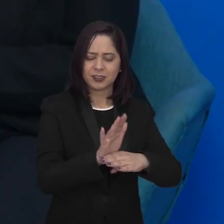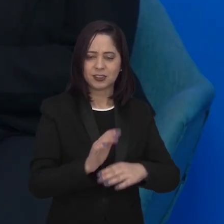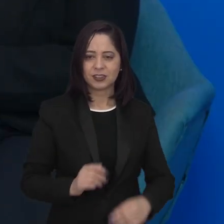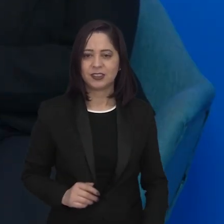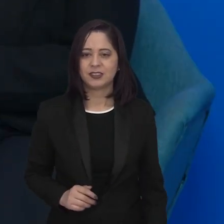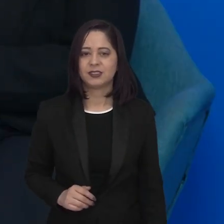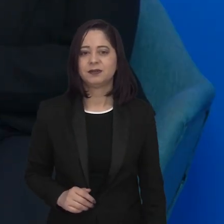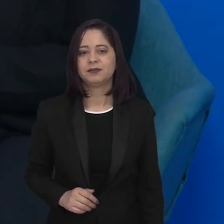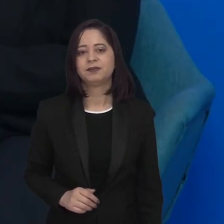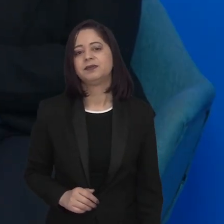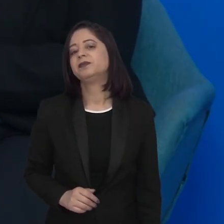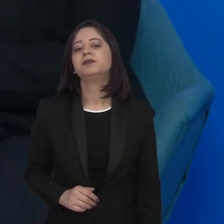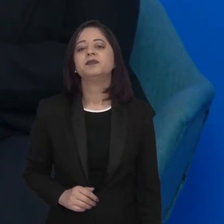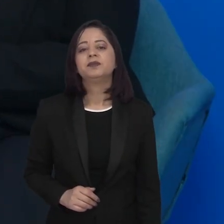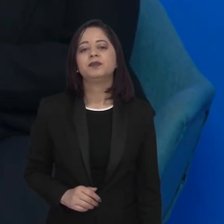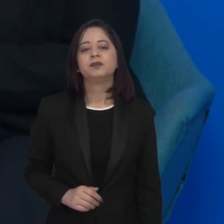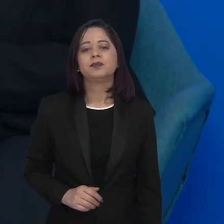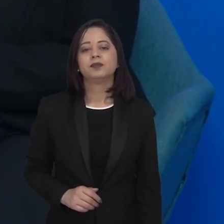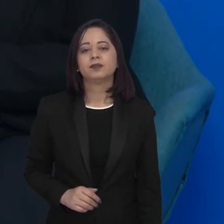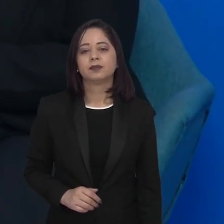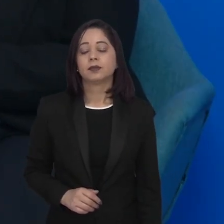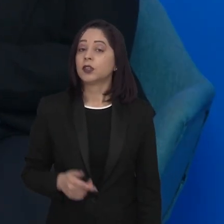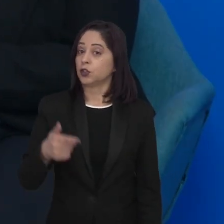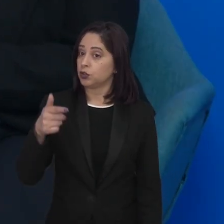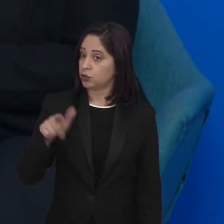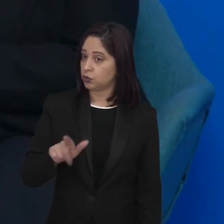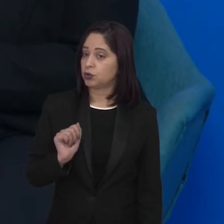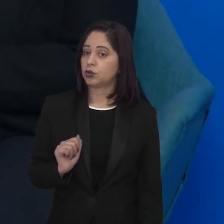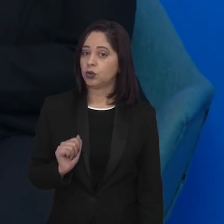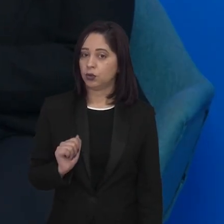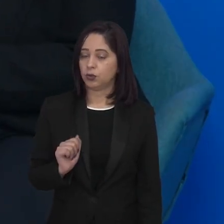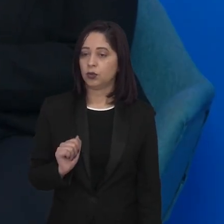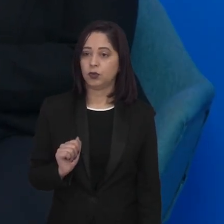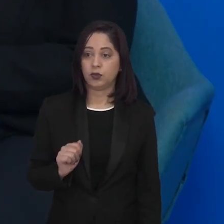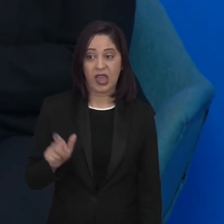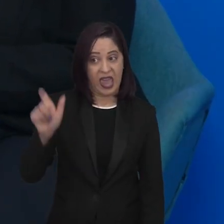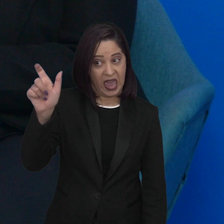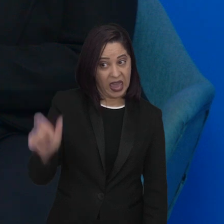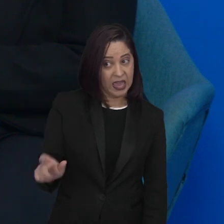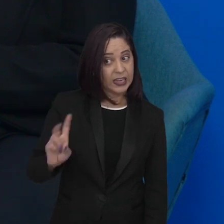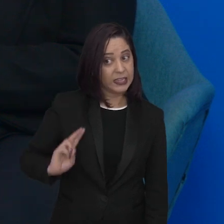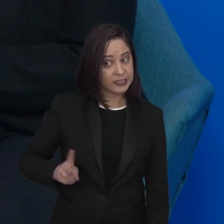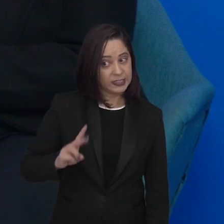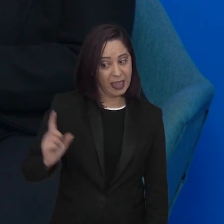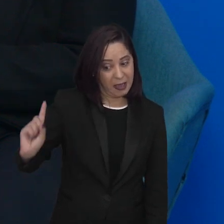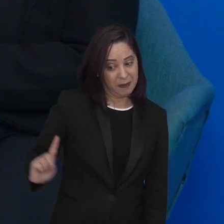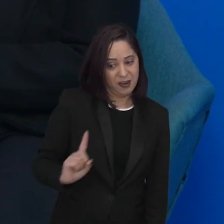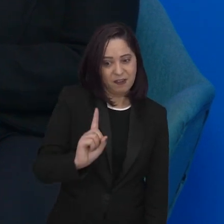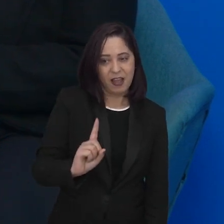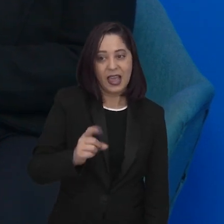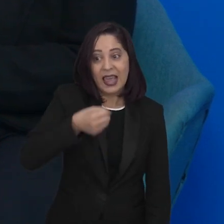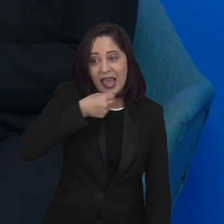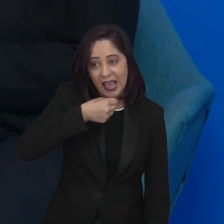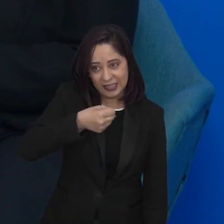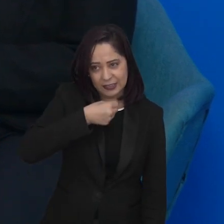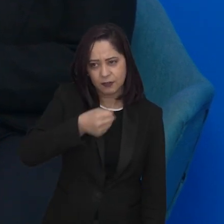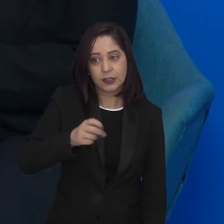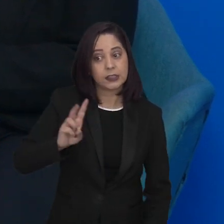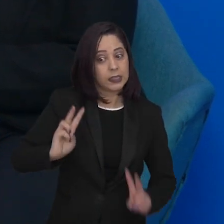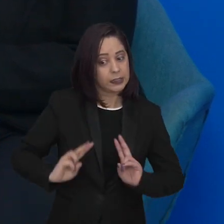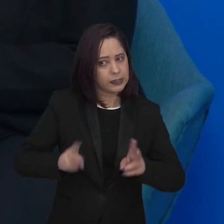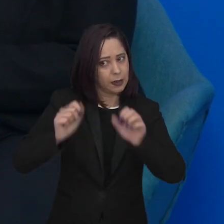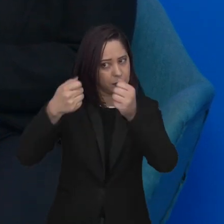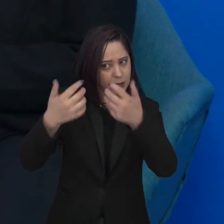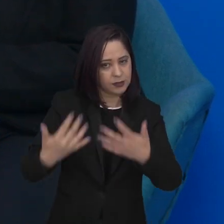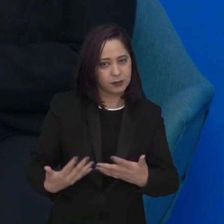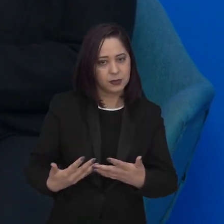certeza, muito obrigado. Marina, reforçar, né? O Marcos Limão vai estar sempre com a gente nessas entrevistas aqui no Cidadania